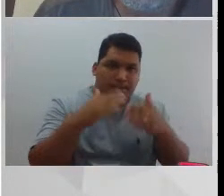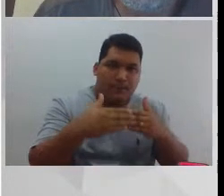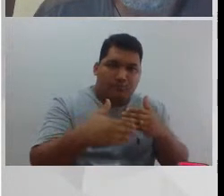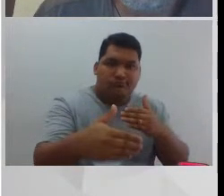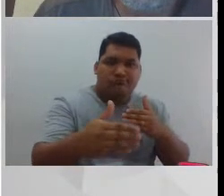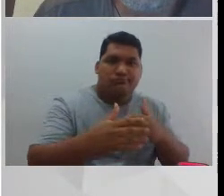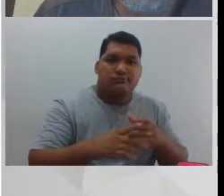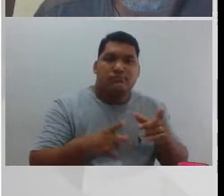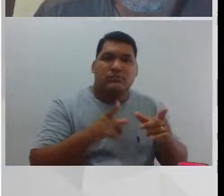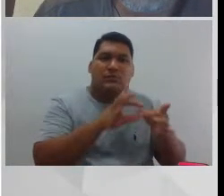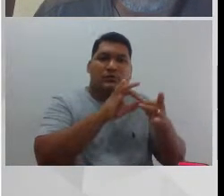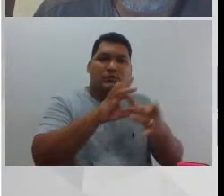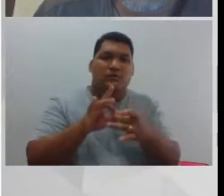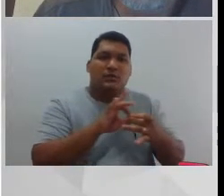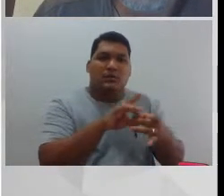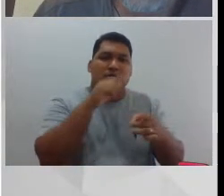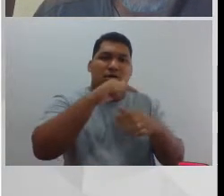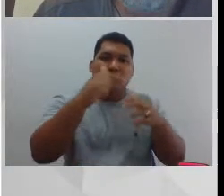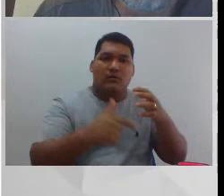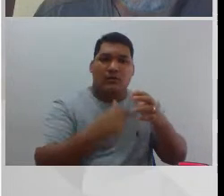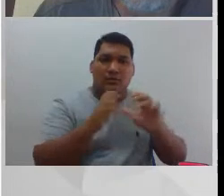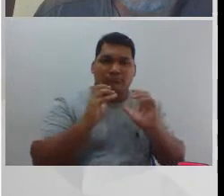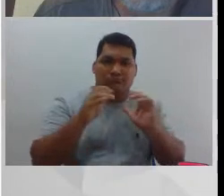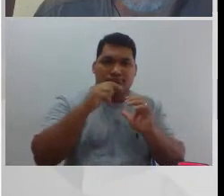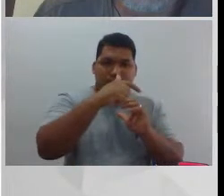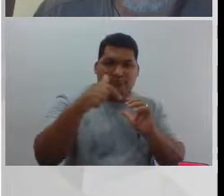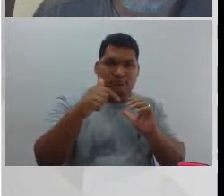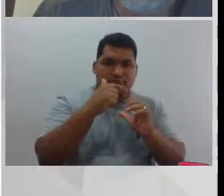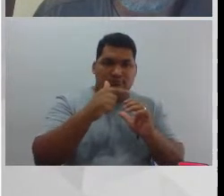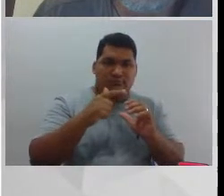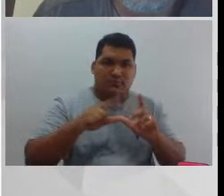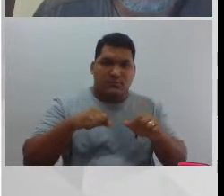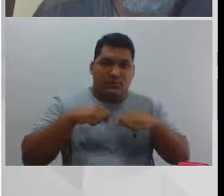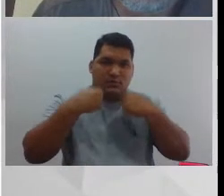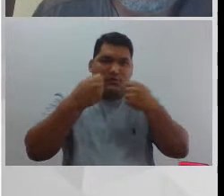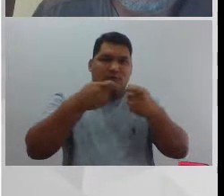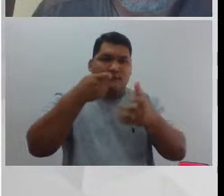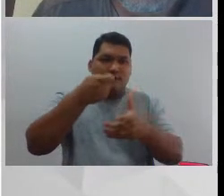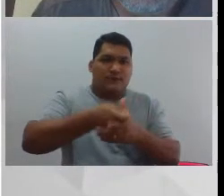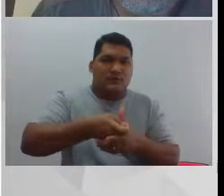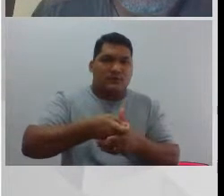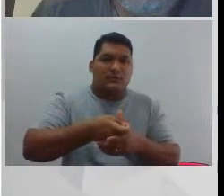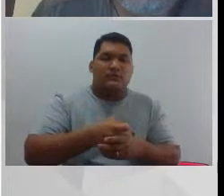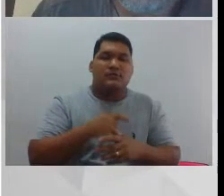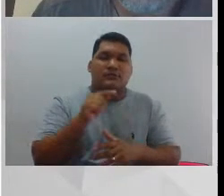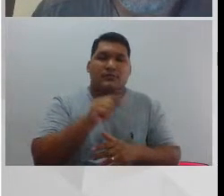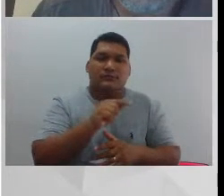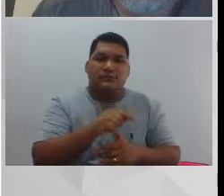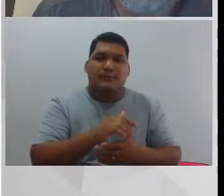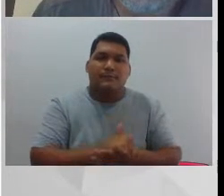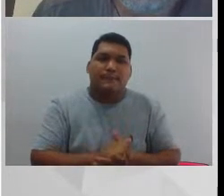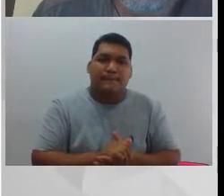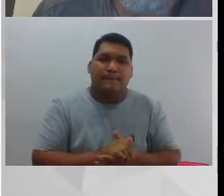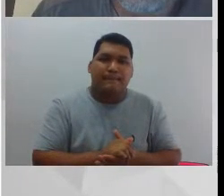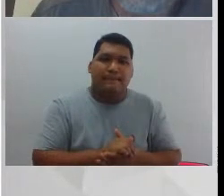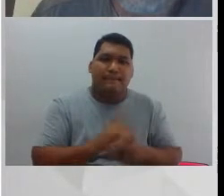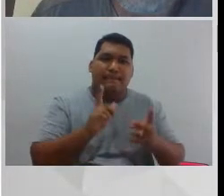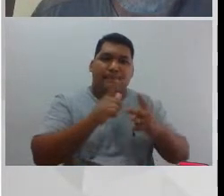esses dois neurônios, né, é reforçada. Se nenhum dos dois